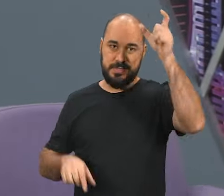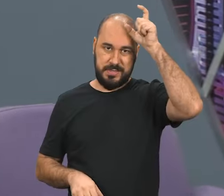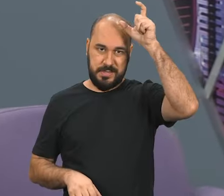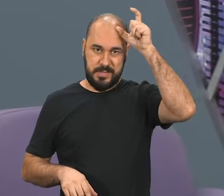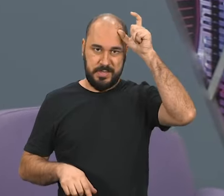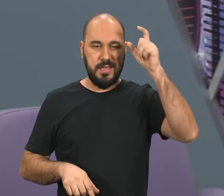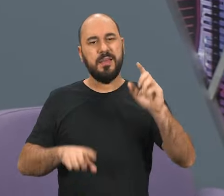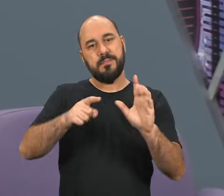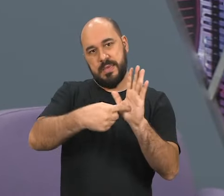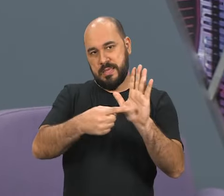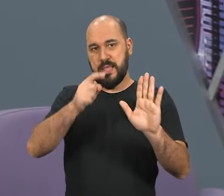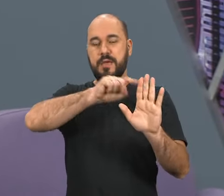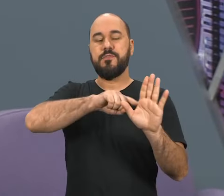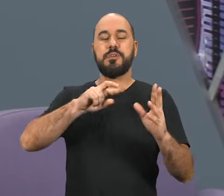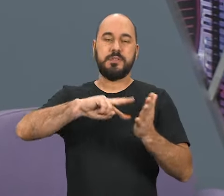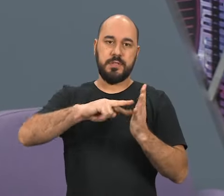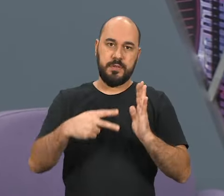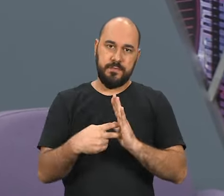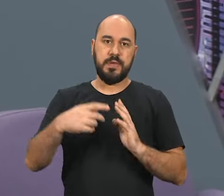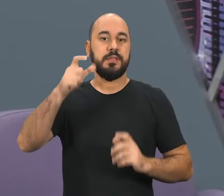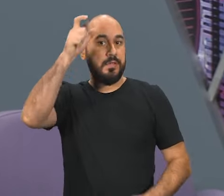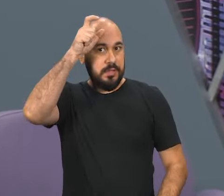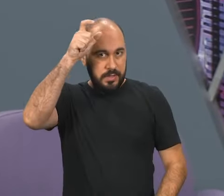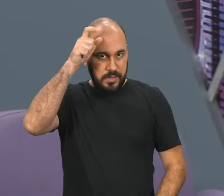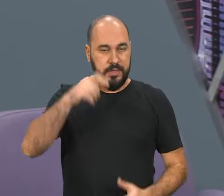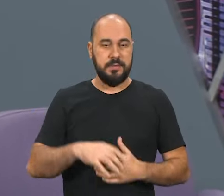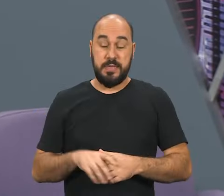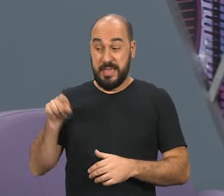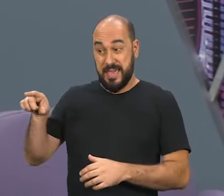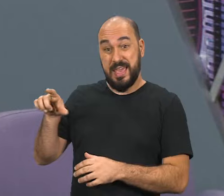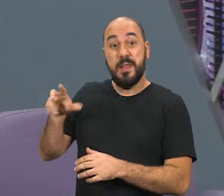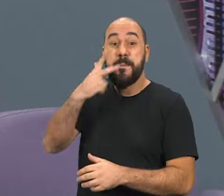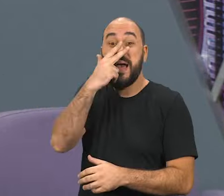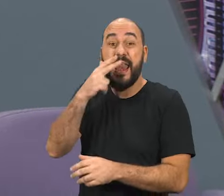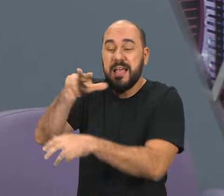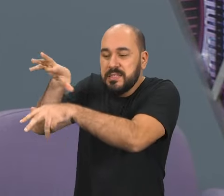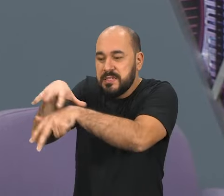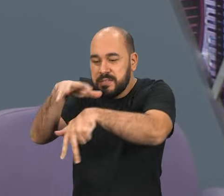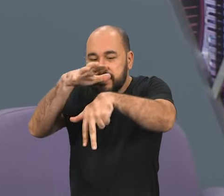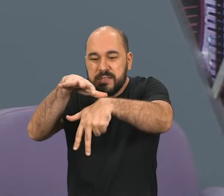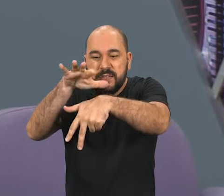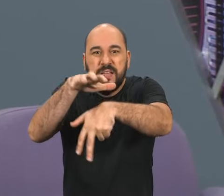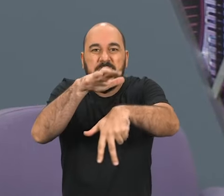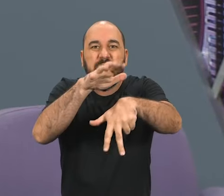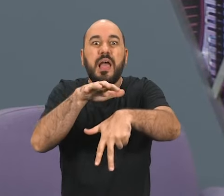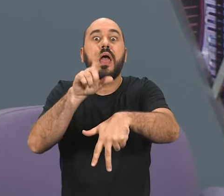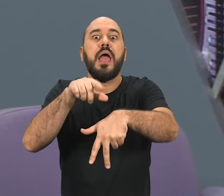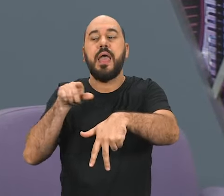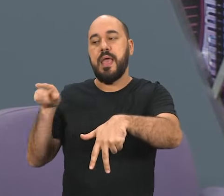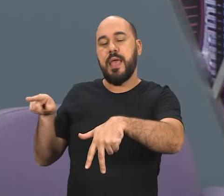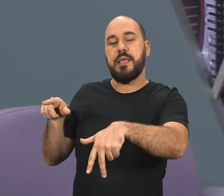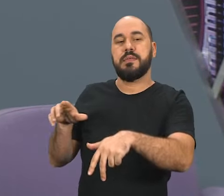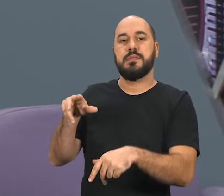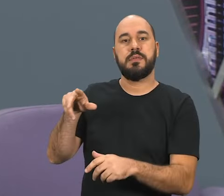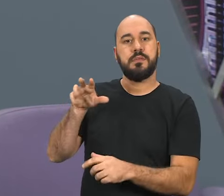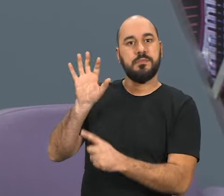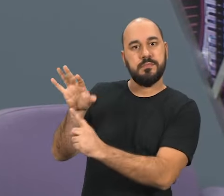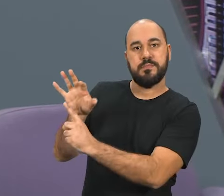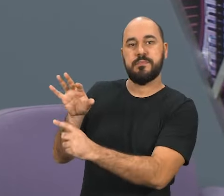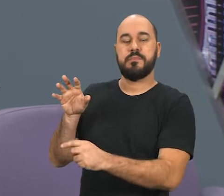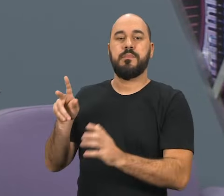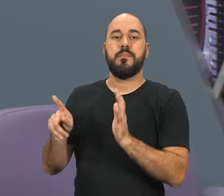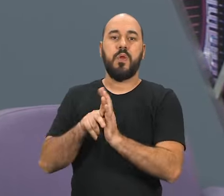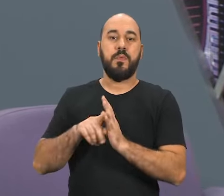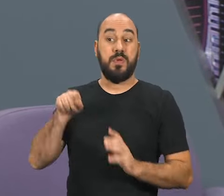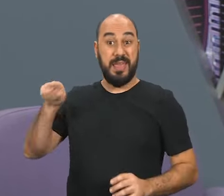dirigido por Satanás. É um instrumento nas mãos de Satanás. É o que diz aqui o versículo 2. E